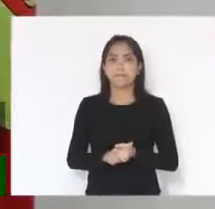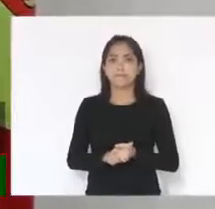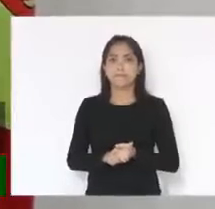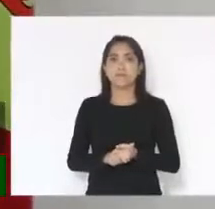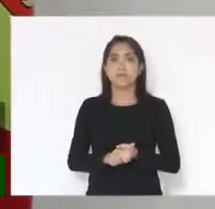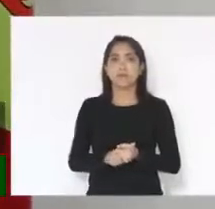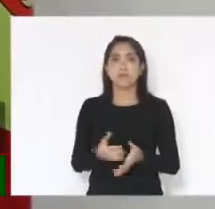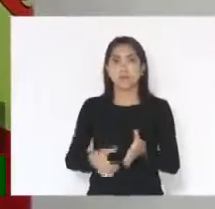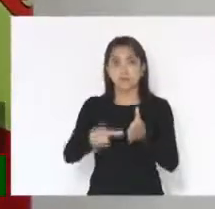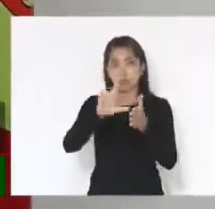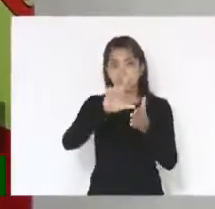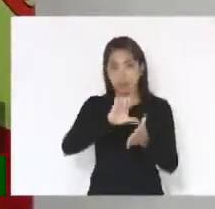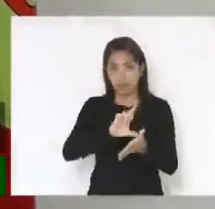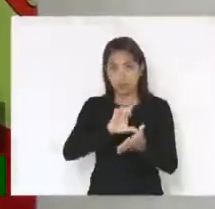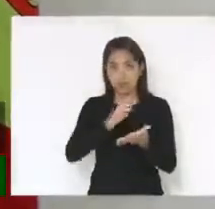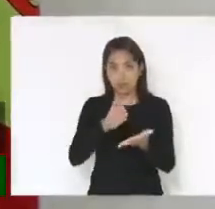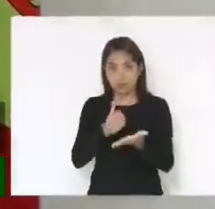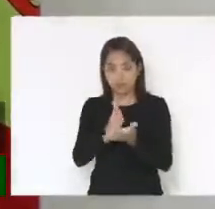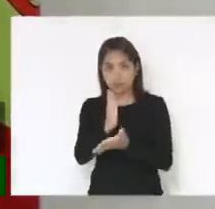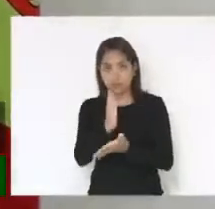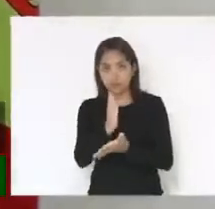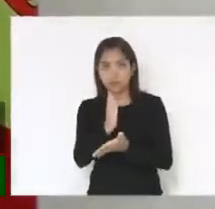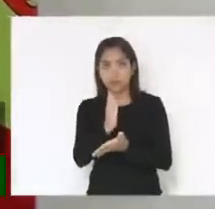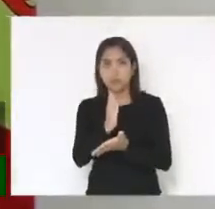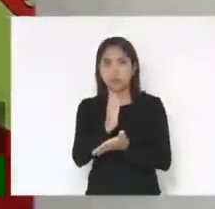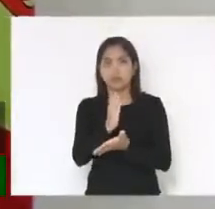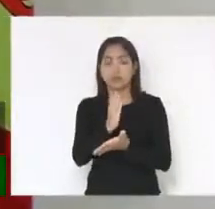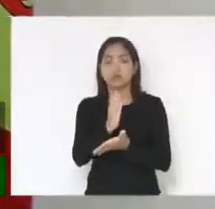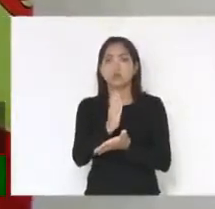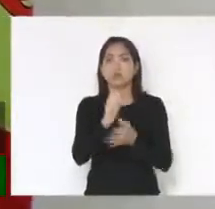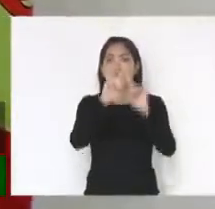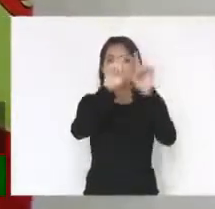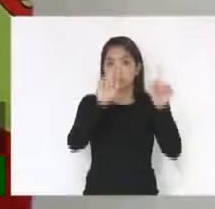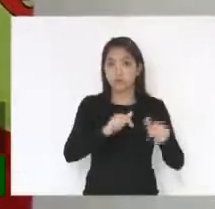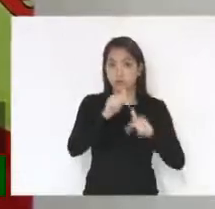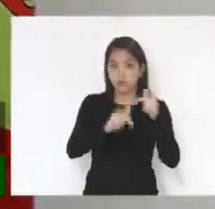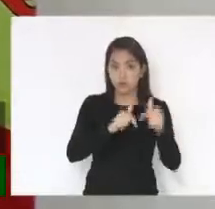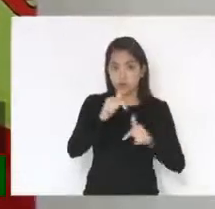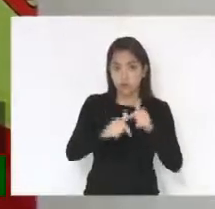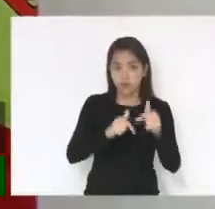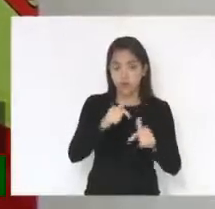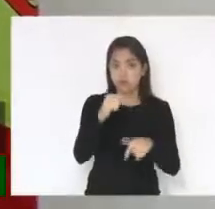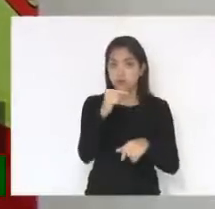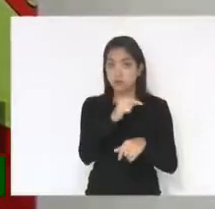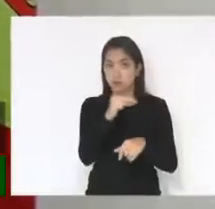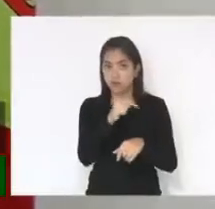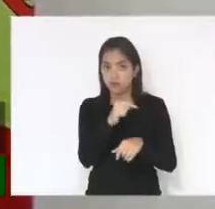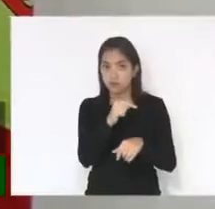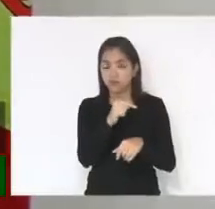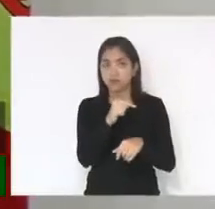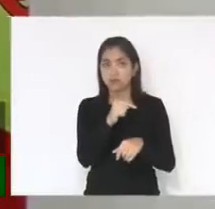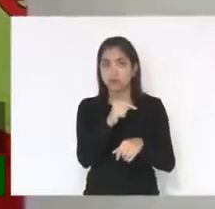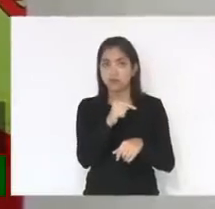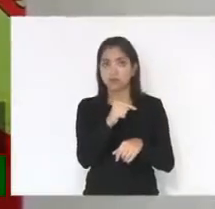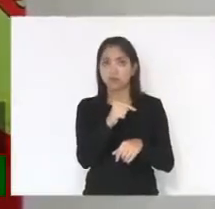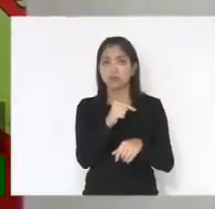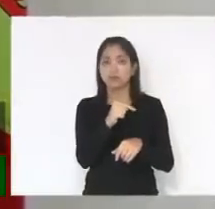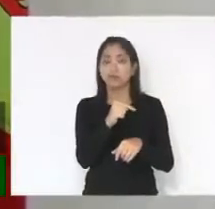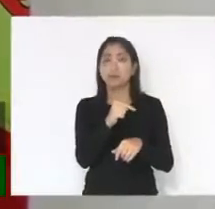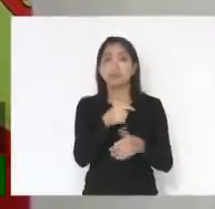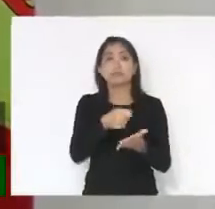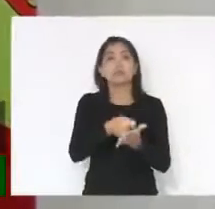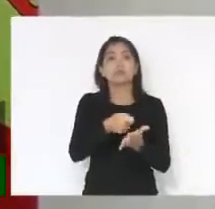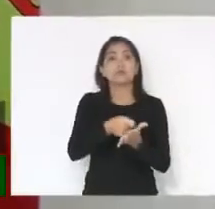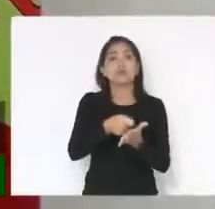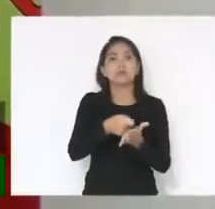antes mesmo de a reforma ser aprovada, os funcionários do PROCON estadual estavam sendo